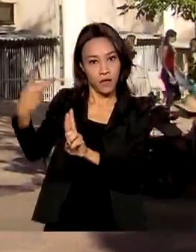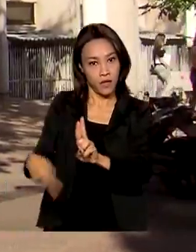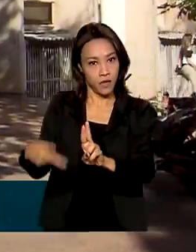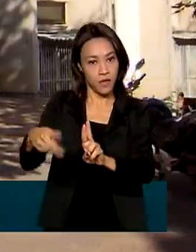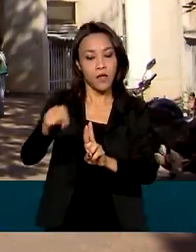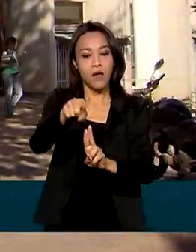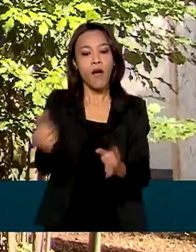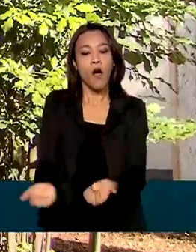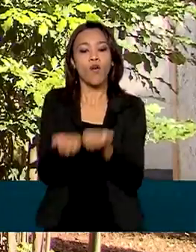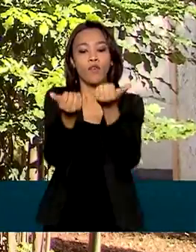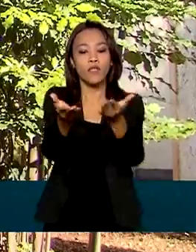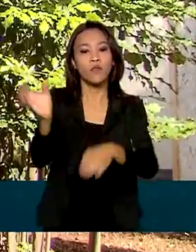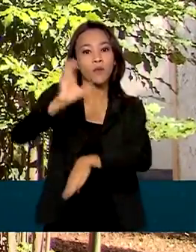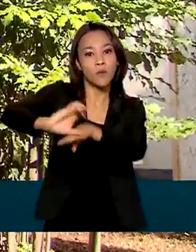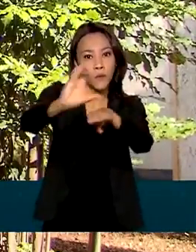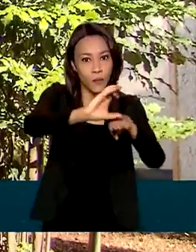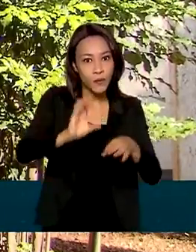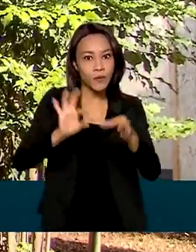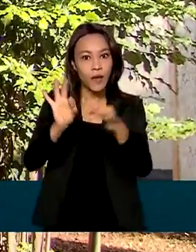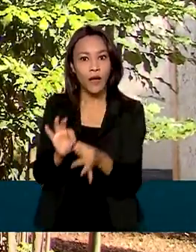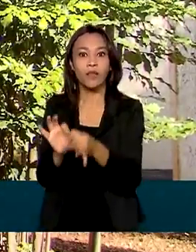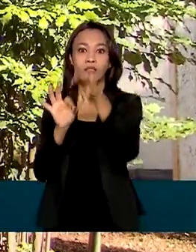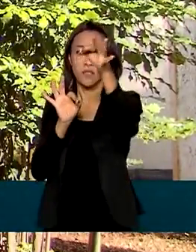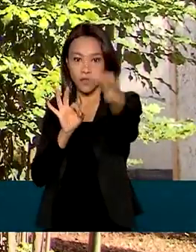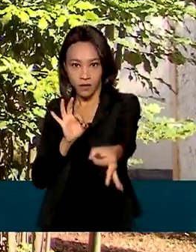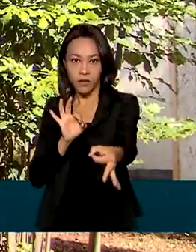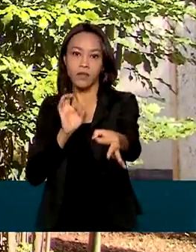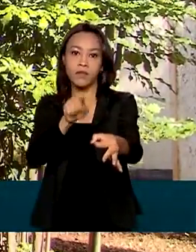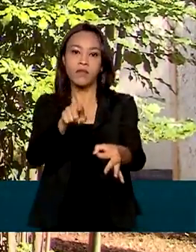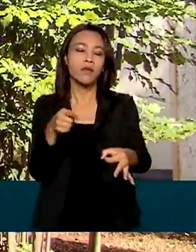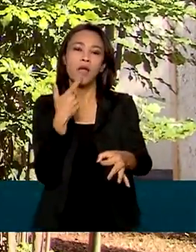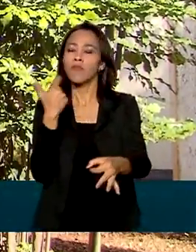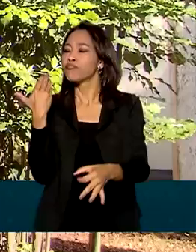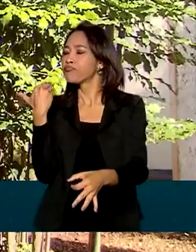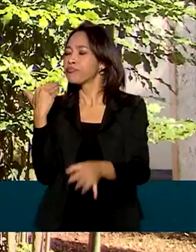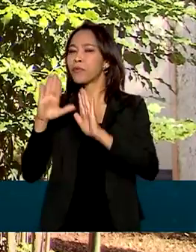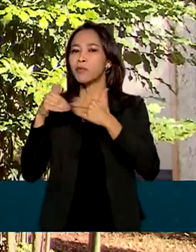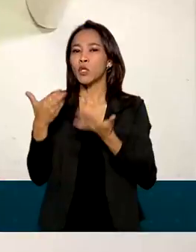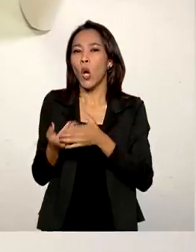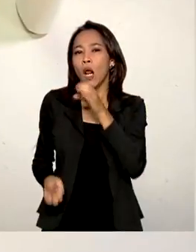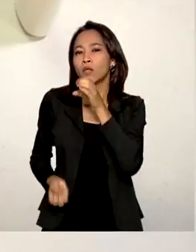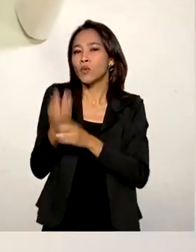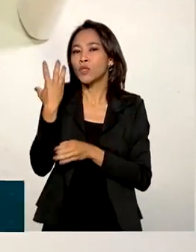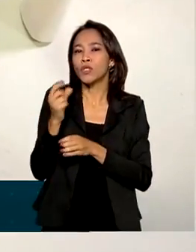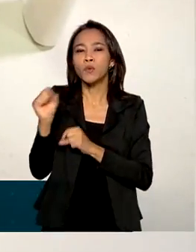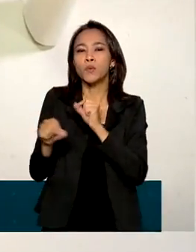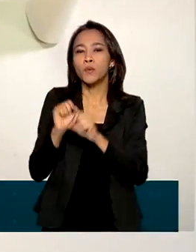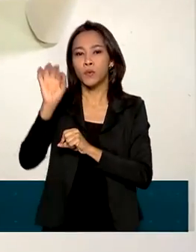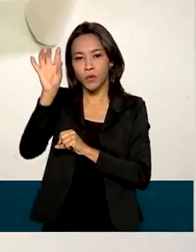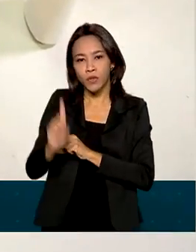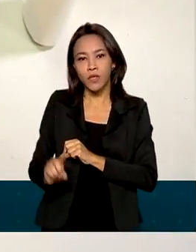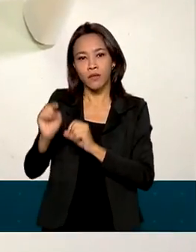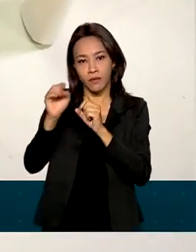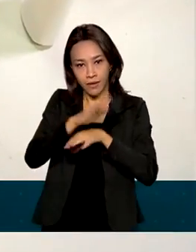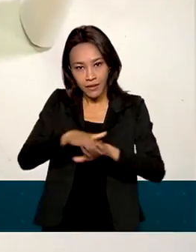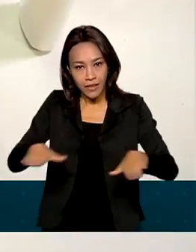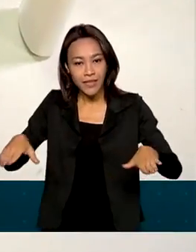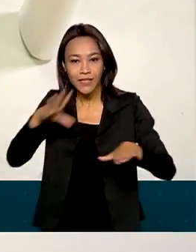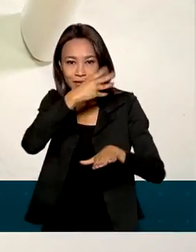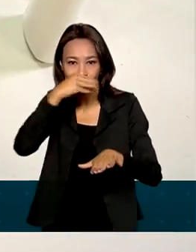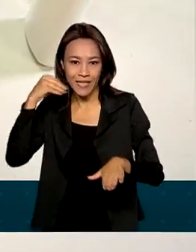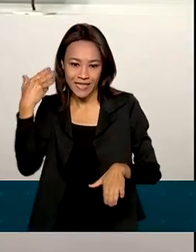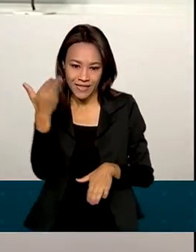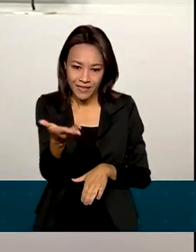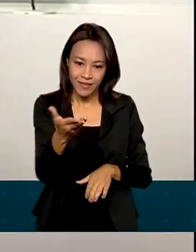serão oferecidos cursos à distância na recém-criada Escola Nacional dos Direitos da Criança e do